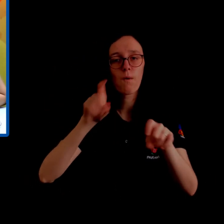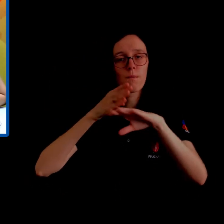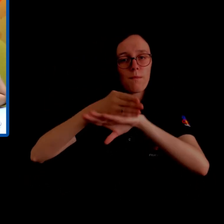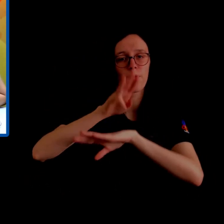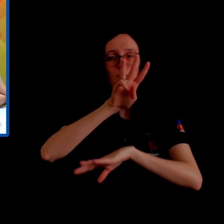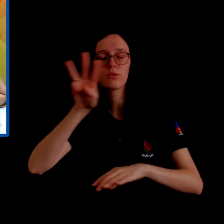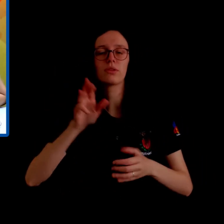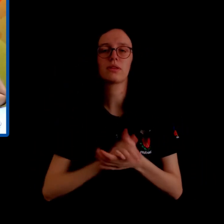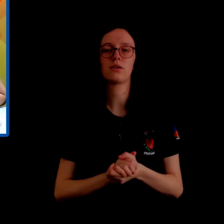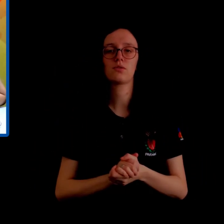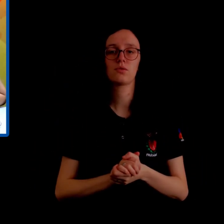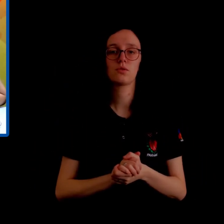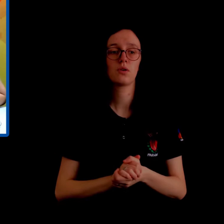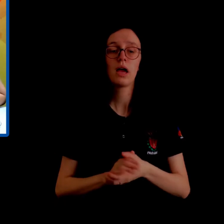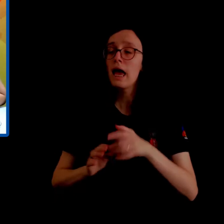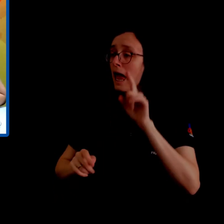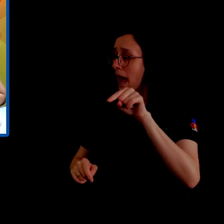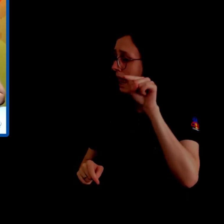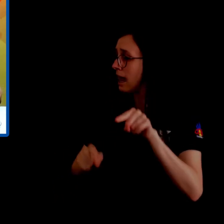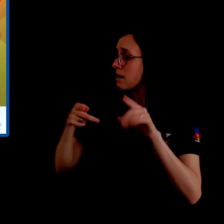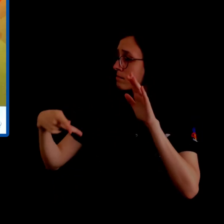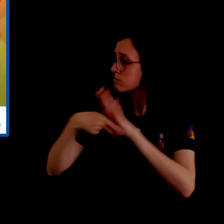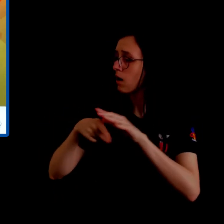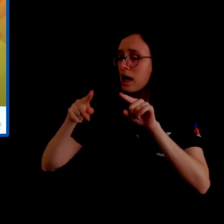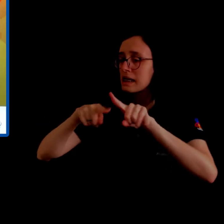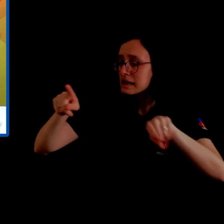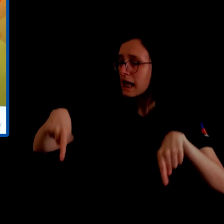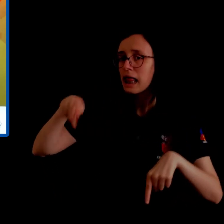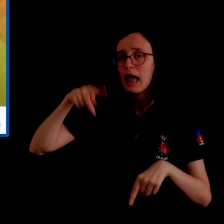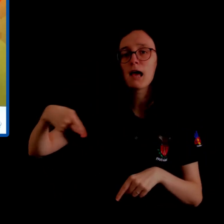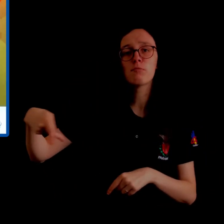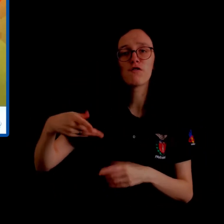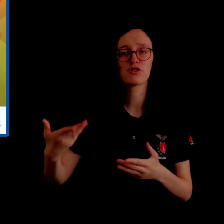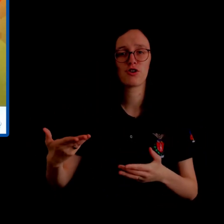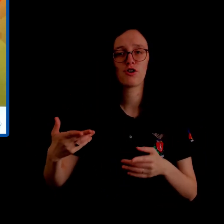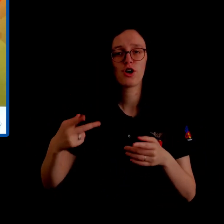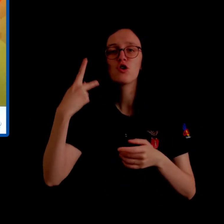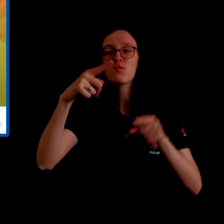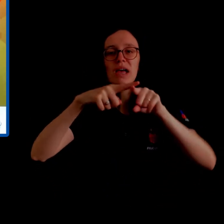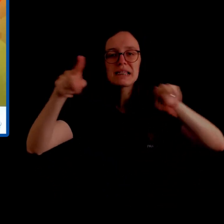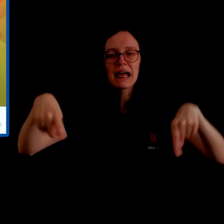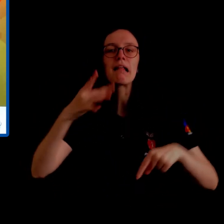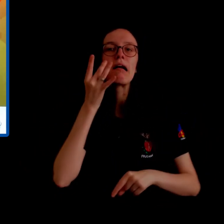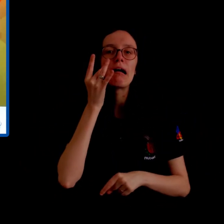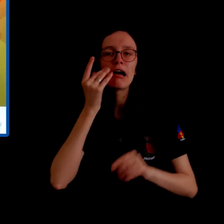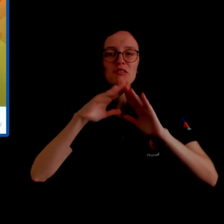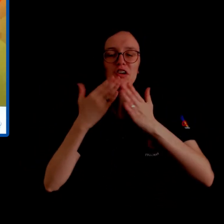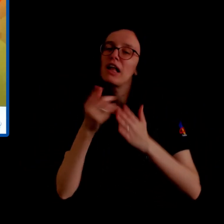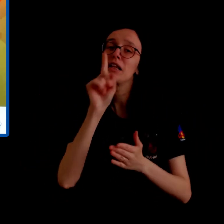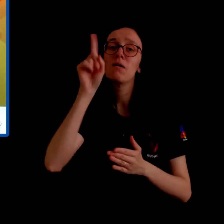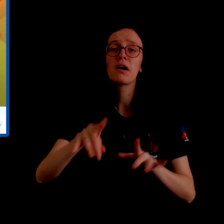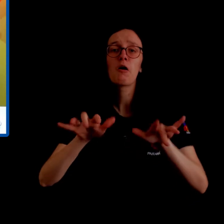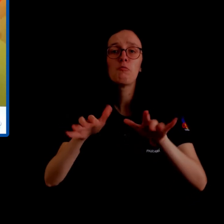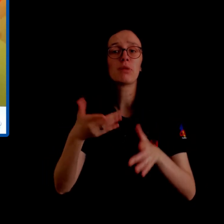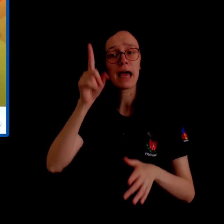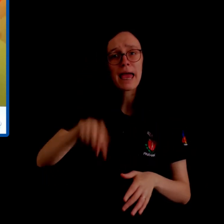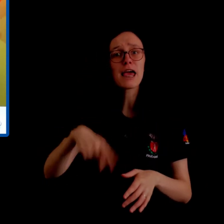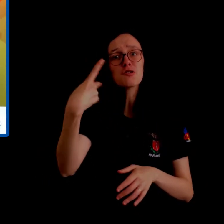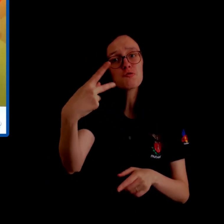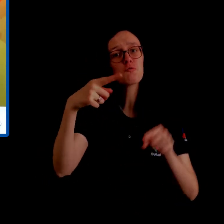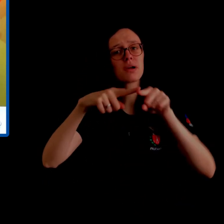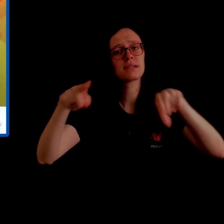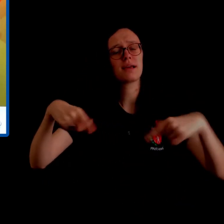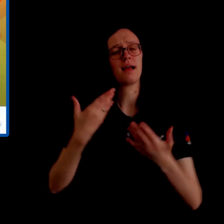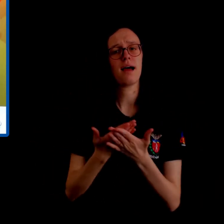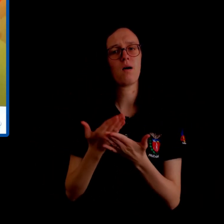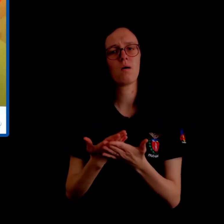de aula do professor, né, Tiago? Agora, a sala de aula de vocês, gente, ela é online. É essa